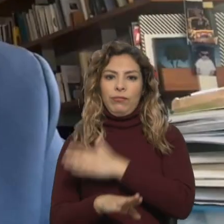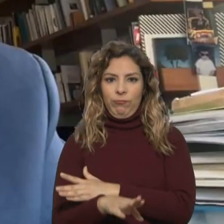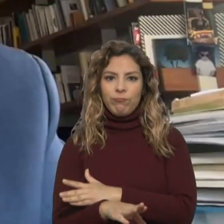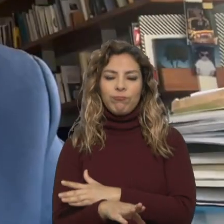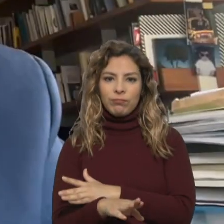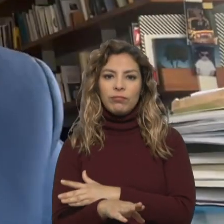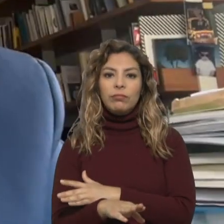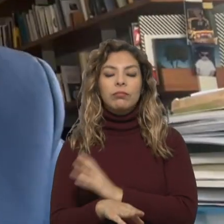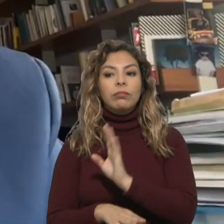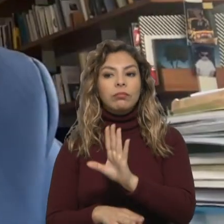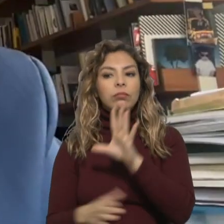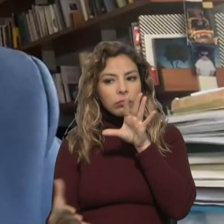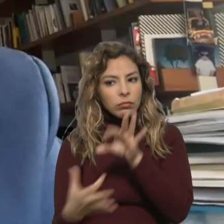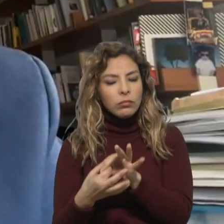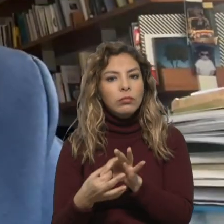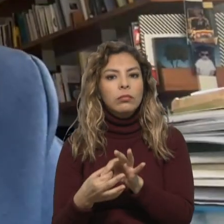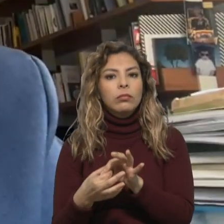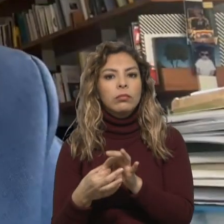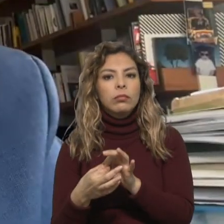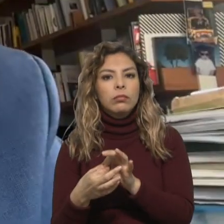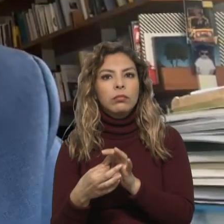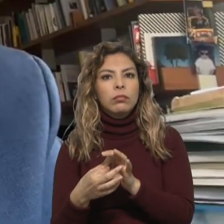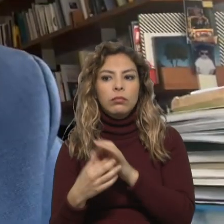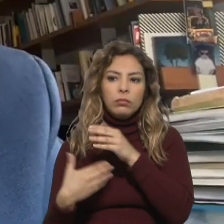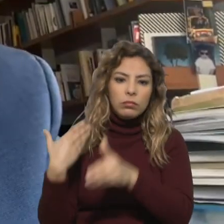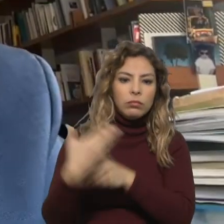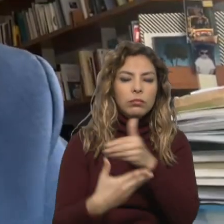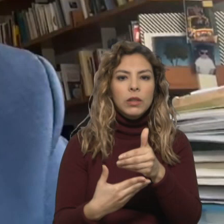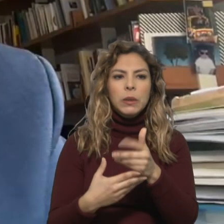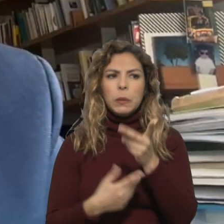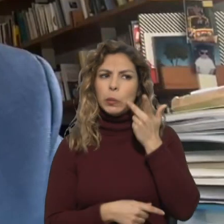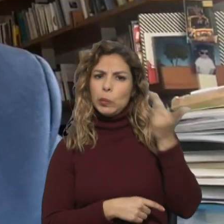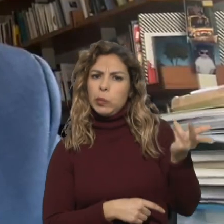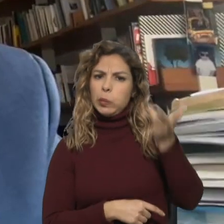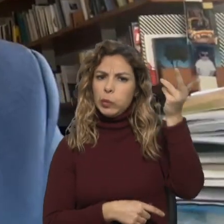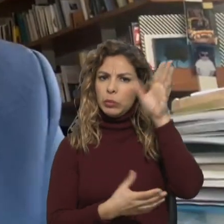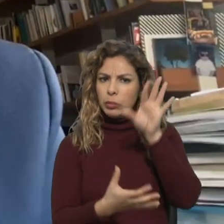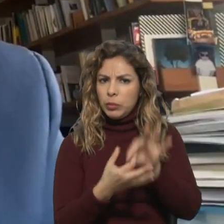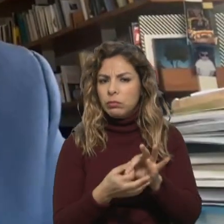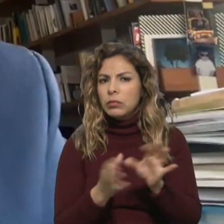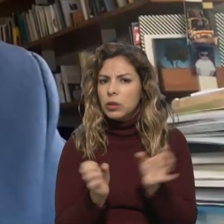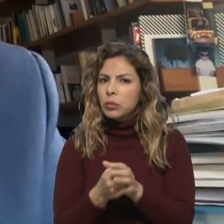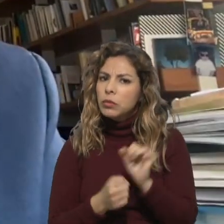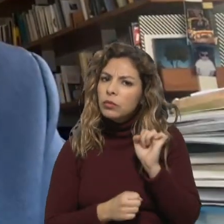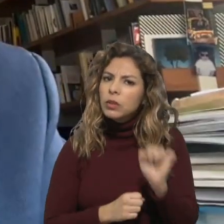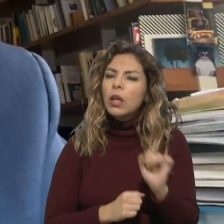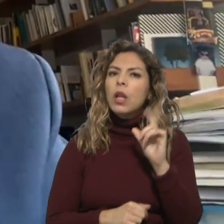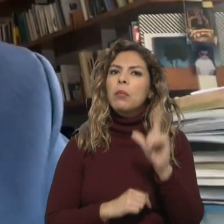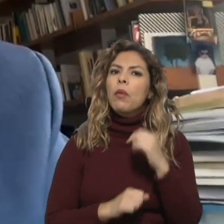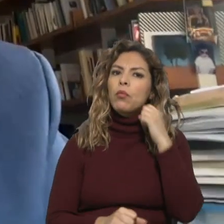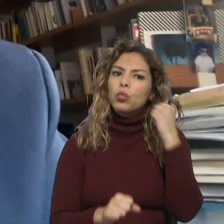tudo isso se ligava a um estilo demasiado clerical da própria organização eclesial e do funcionamento